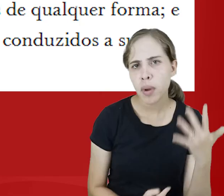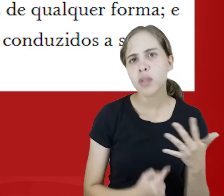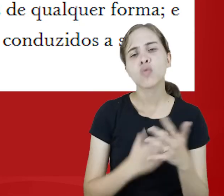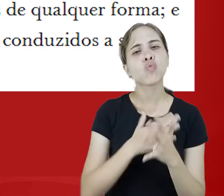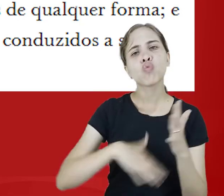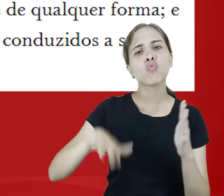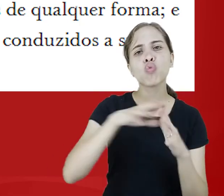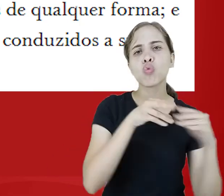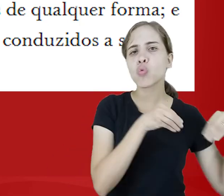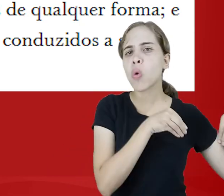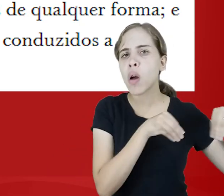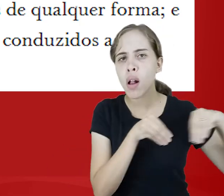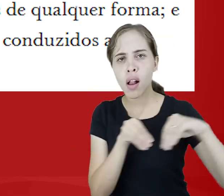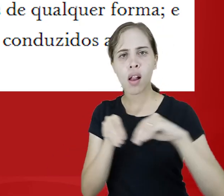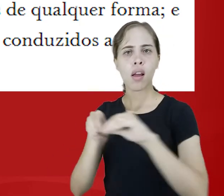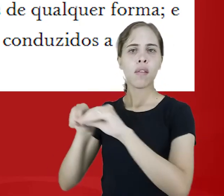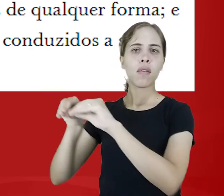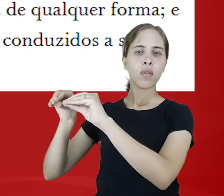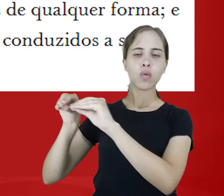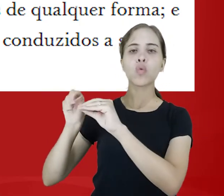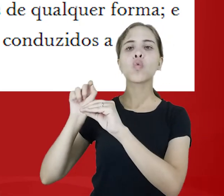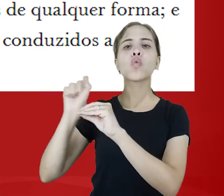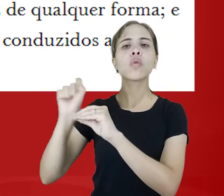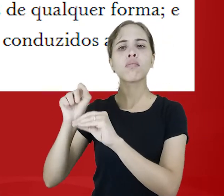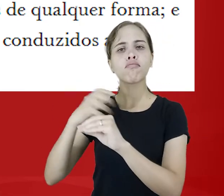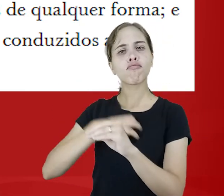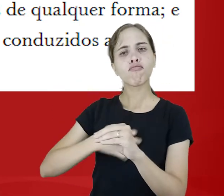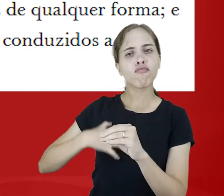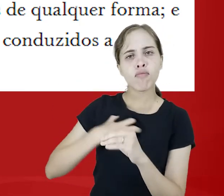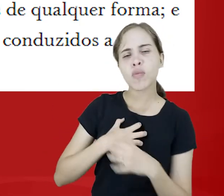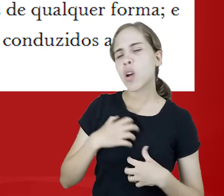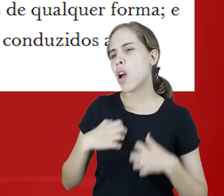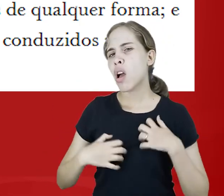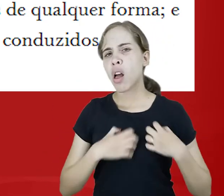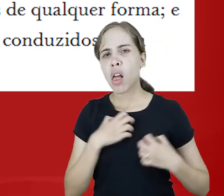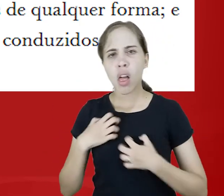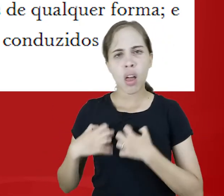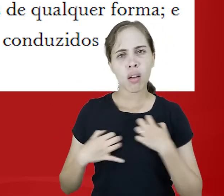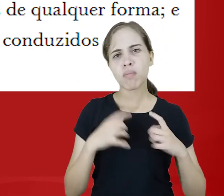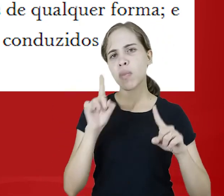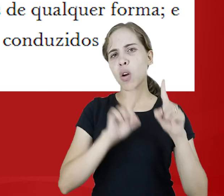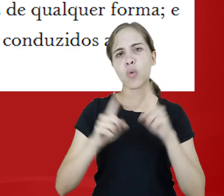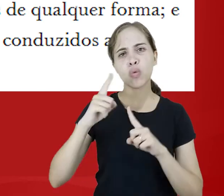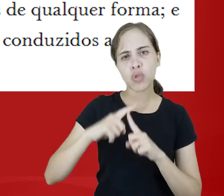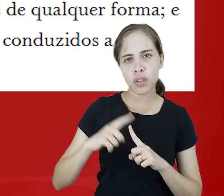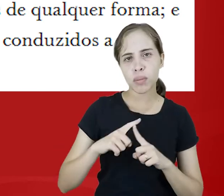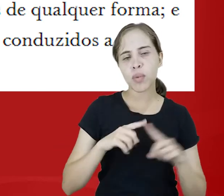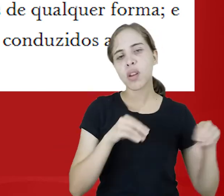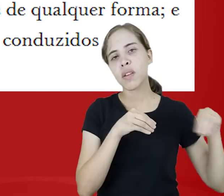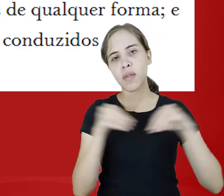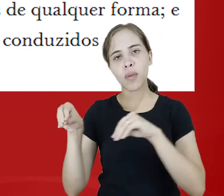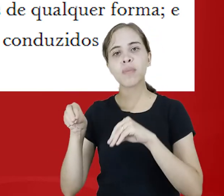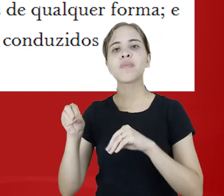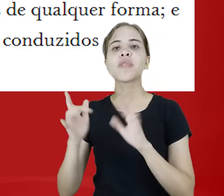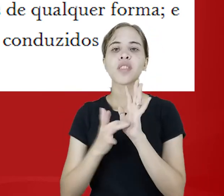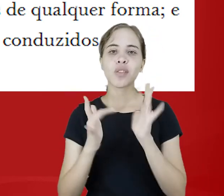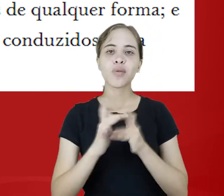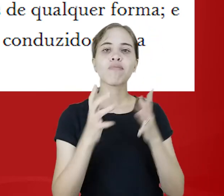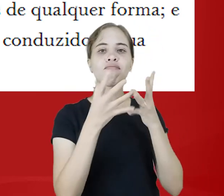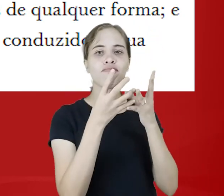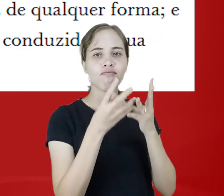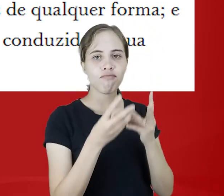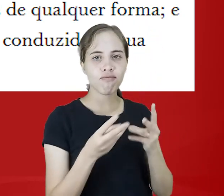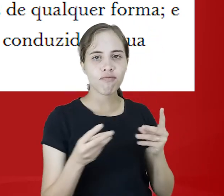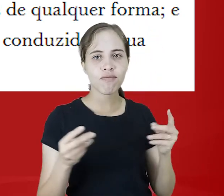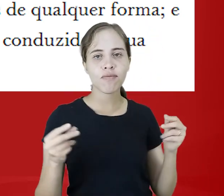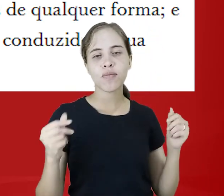mudos, e com todos aqueles que estavam aflitos de qualquer forma. E ele curou